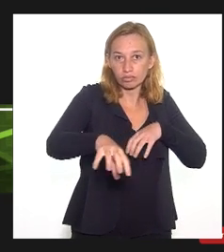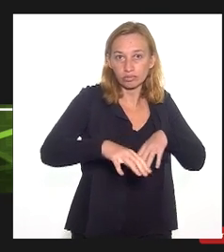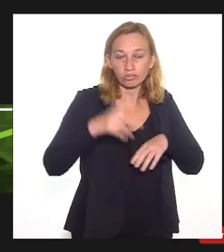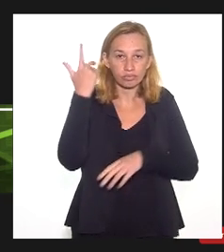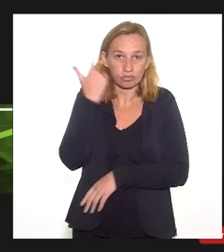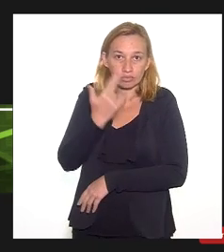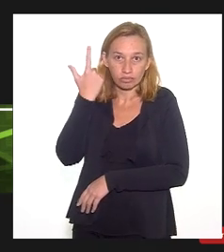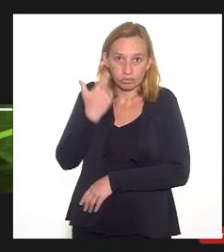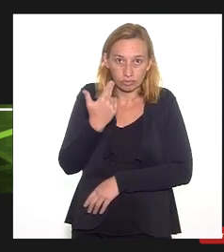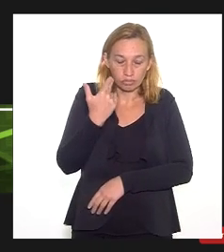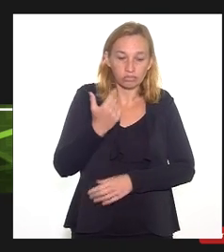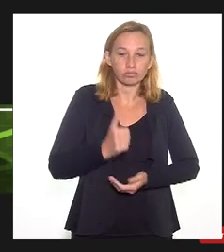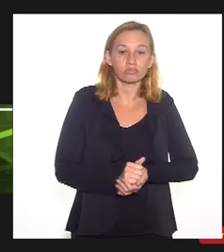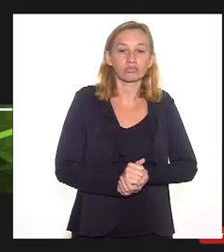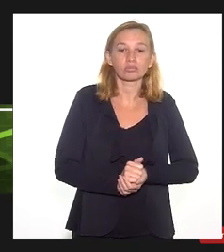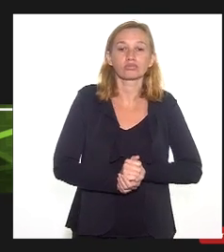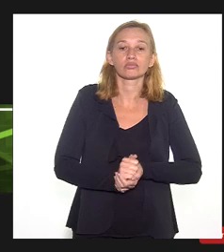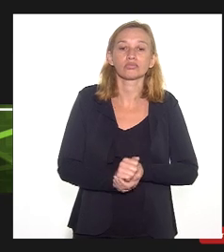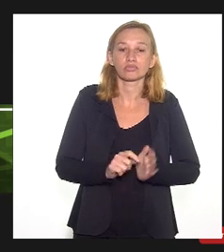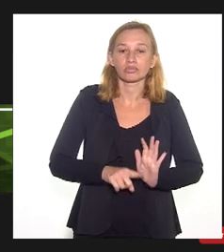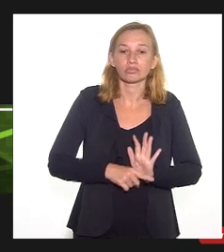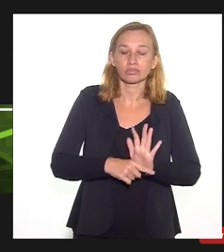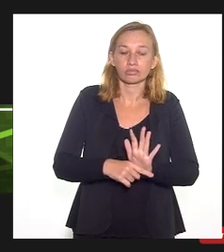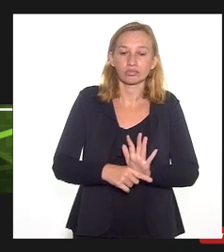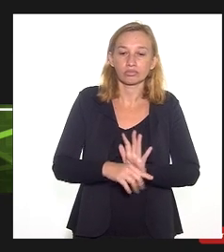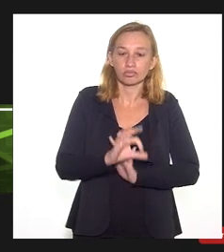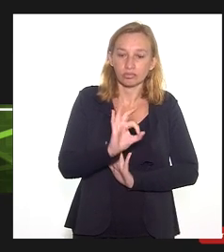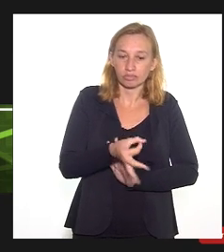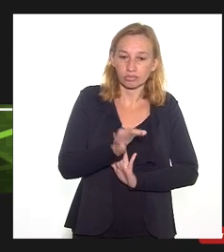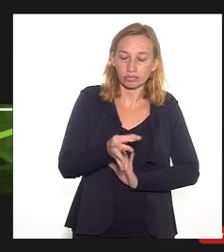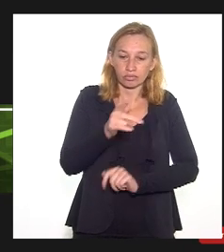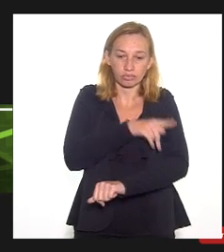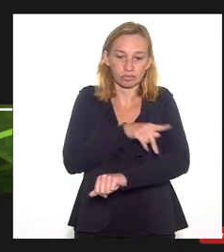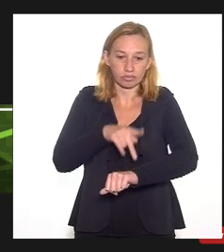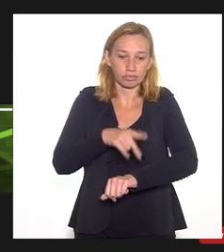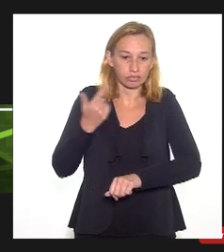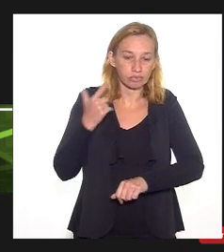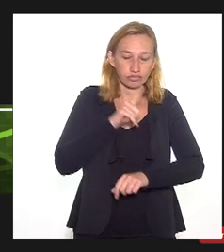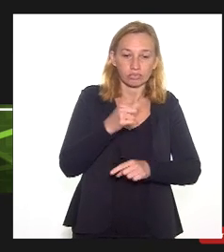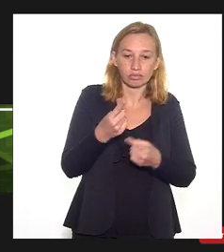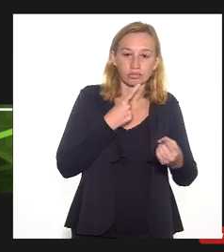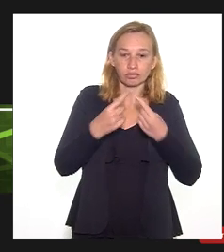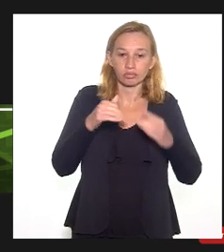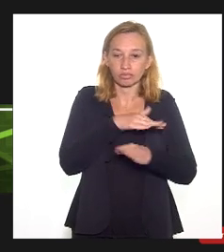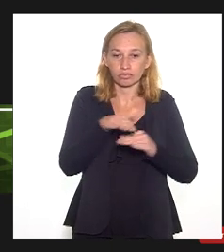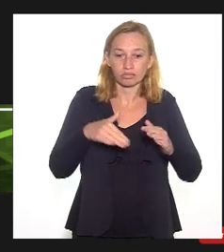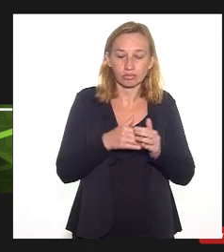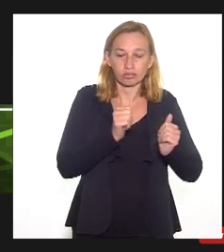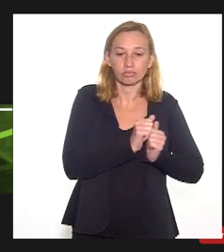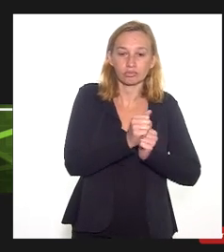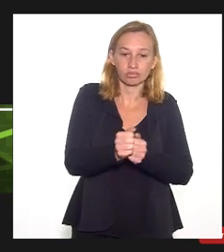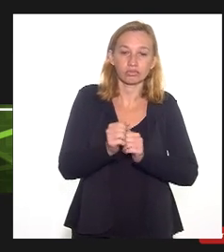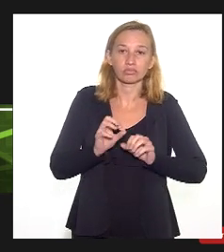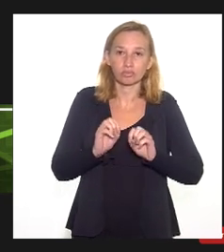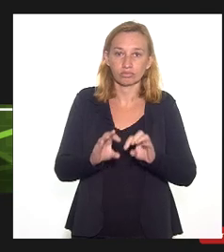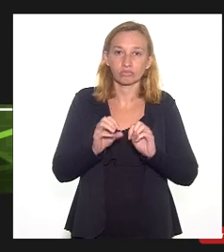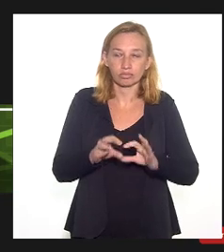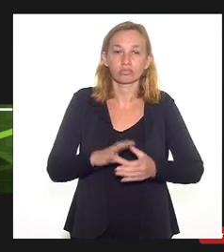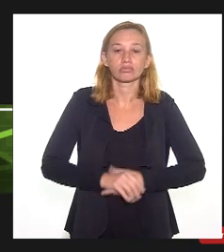natural e com medidas pedagógicas de fato efetivas e que a gente consiga dialogar com todos os segmentos de educação